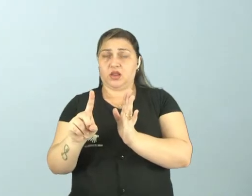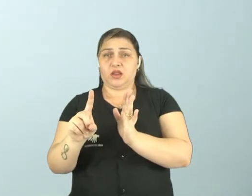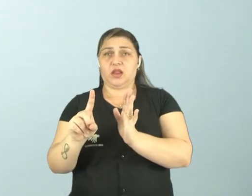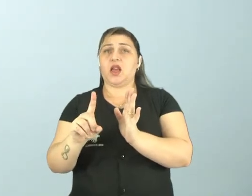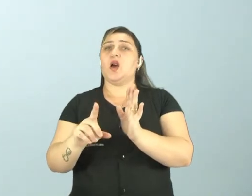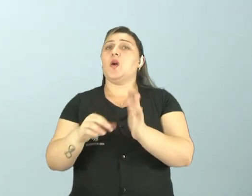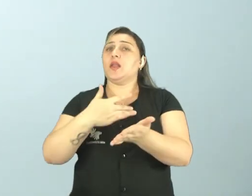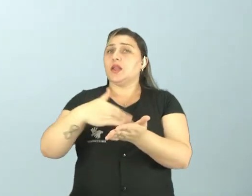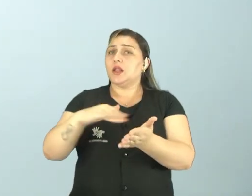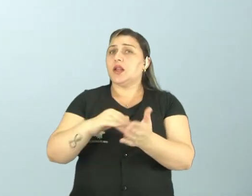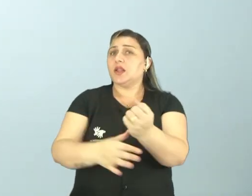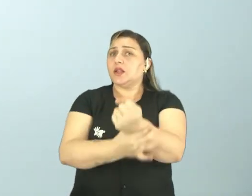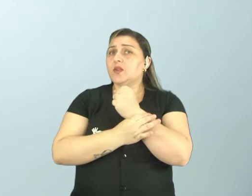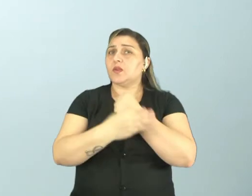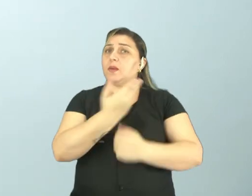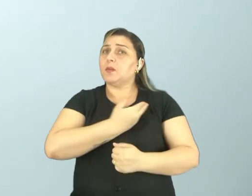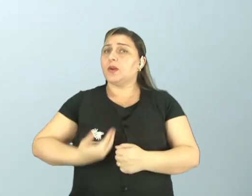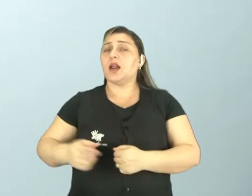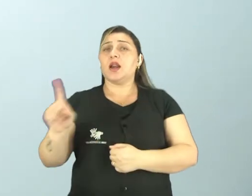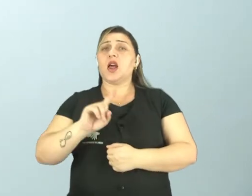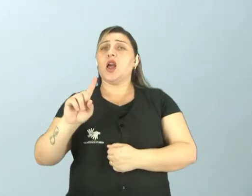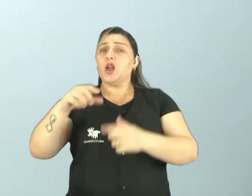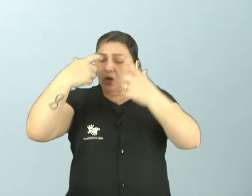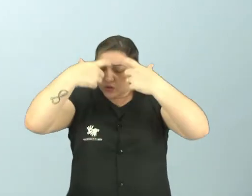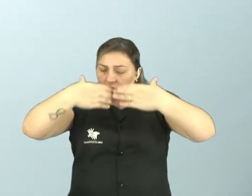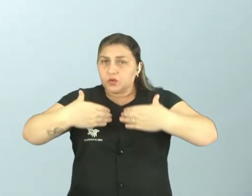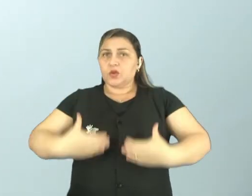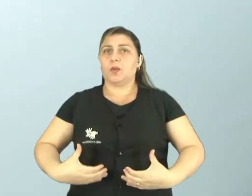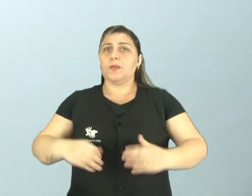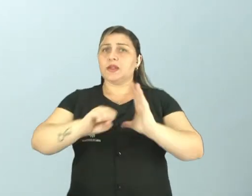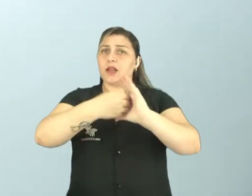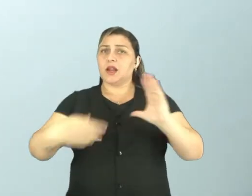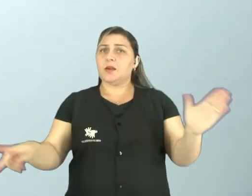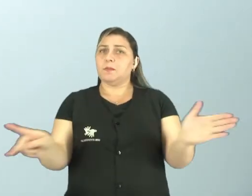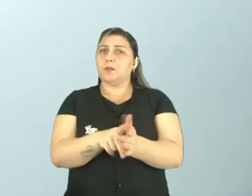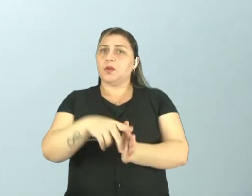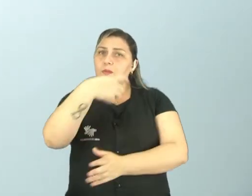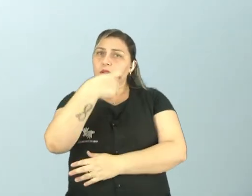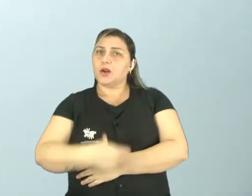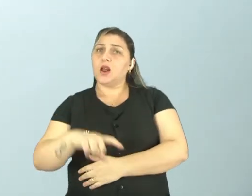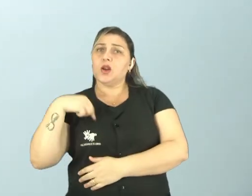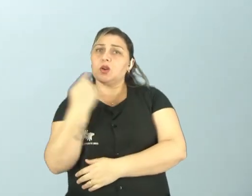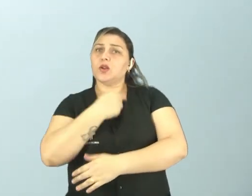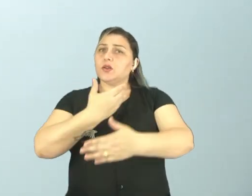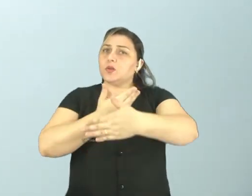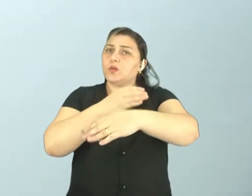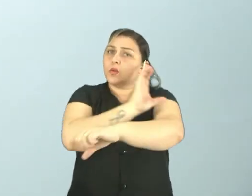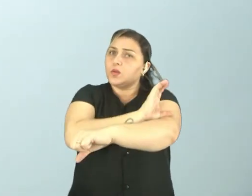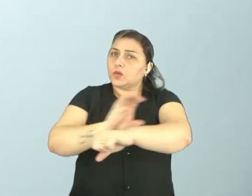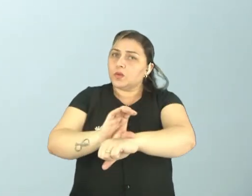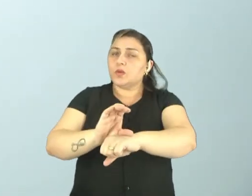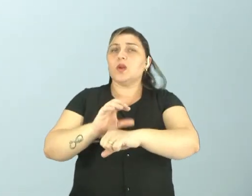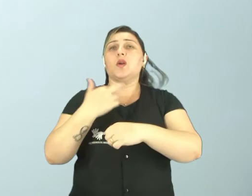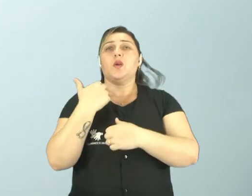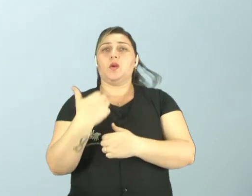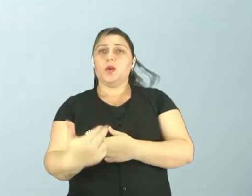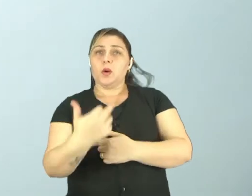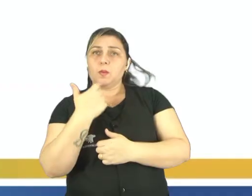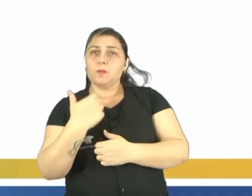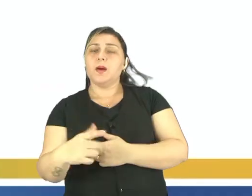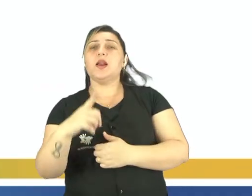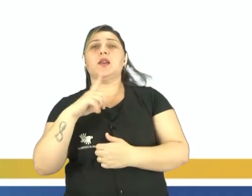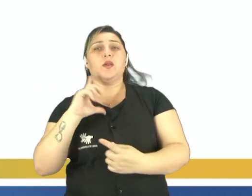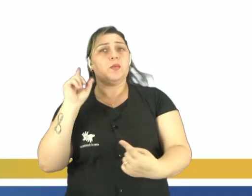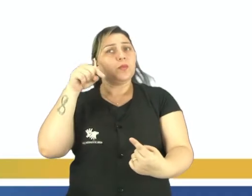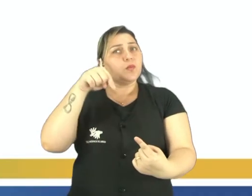Segurança Pública, não. Estou falando de quem nós somos, né, das características que temos da nossa cultura. Bom, uma língua cumpre suas funções